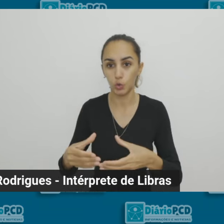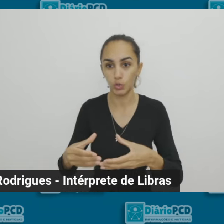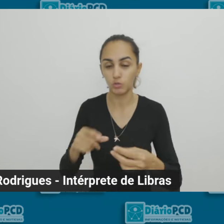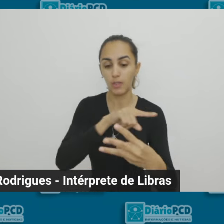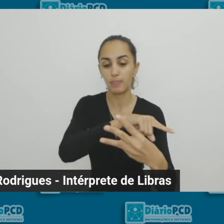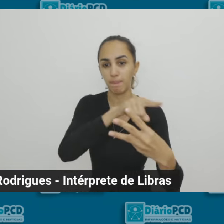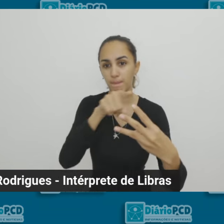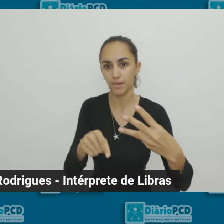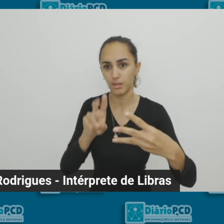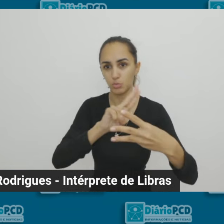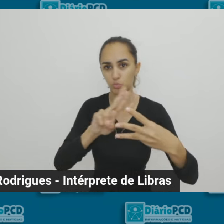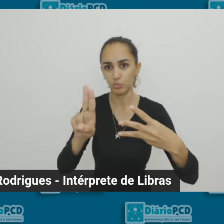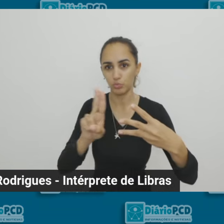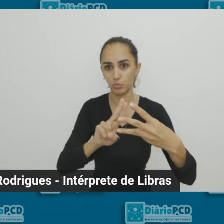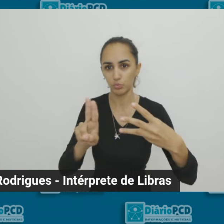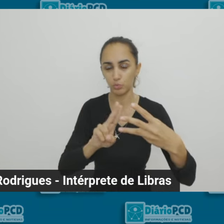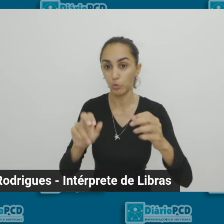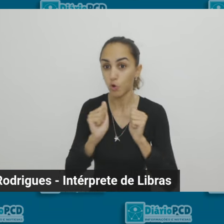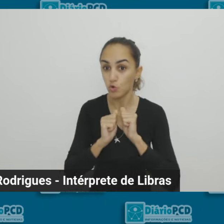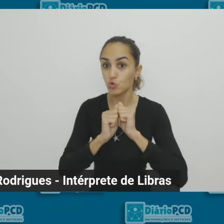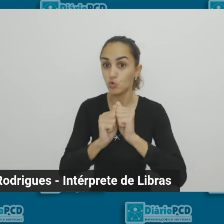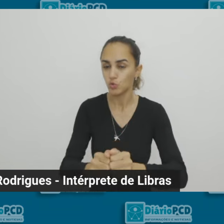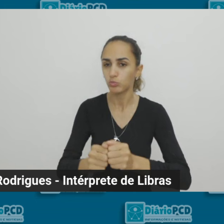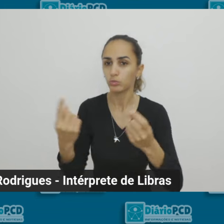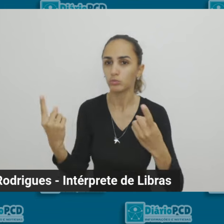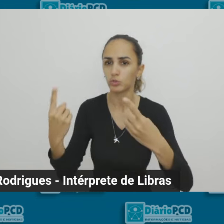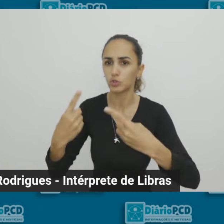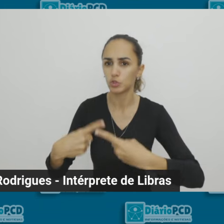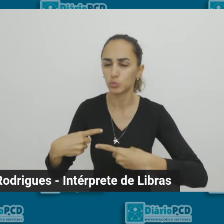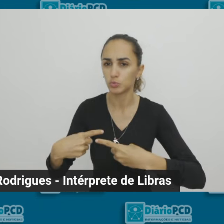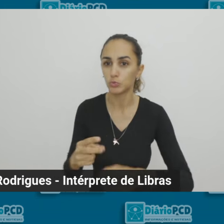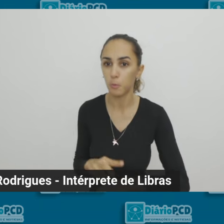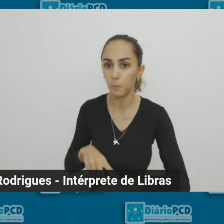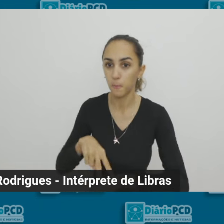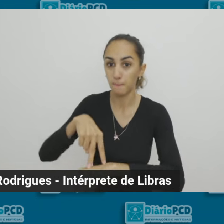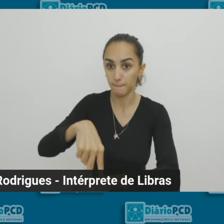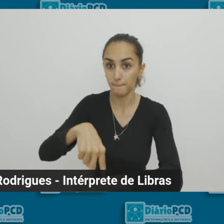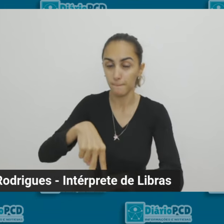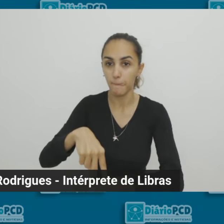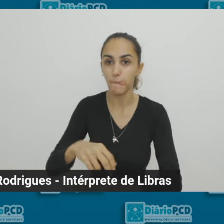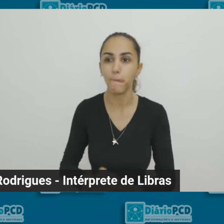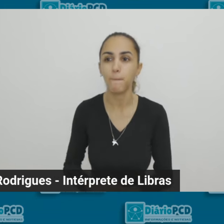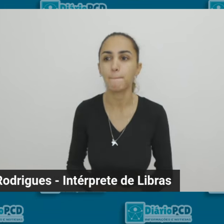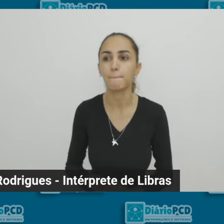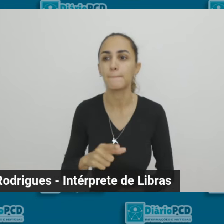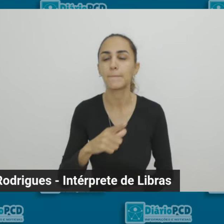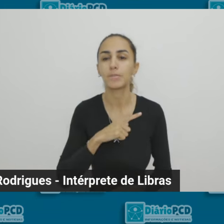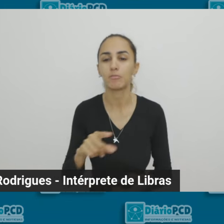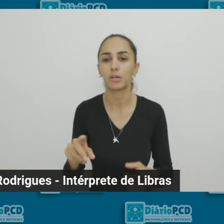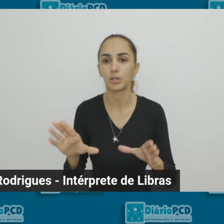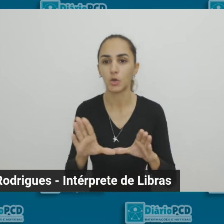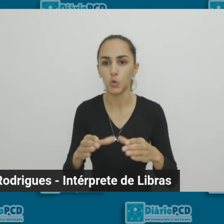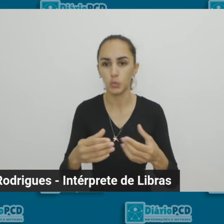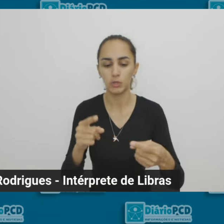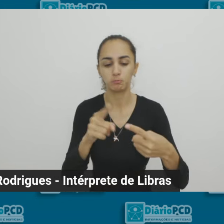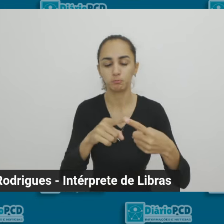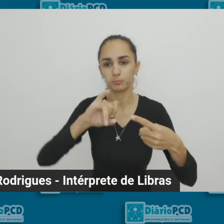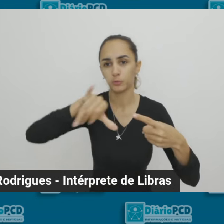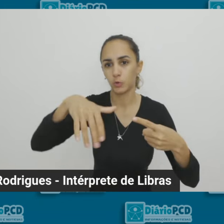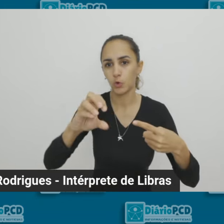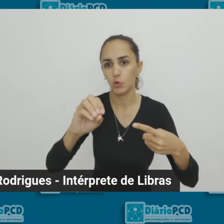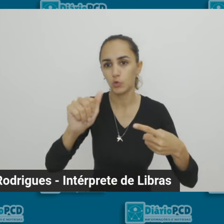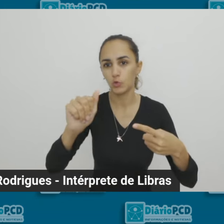nomes juntos disputam uma cadeira em Florianópolis. Lá teve a união do João